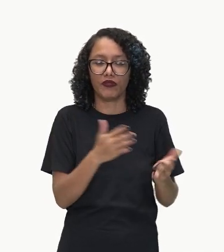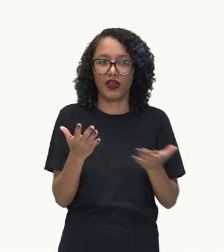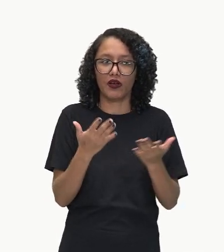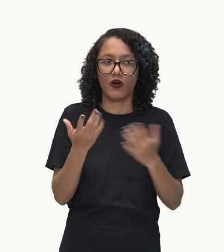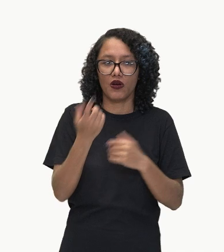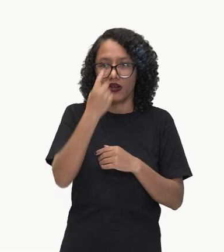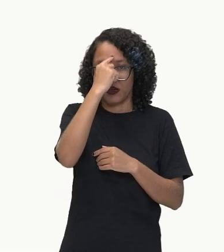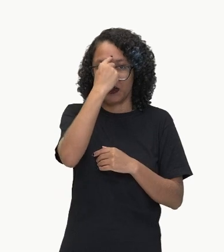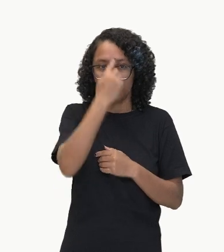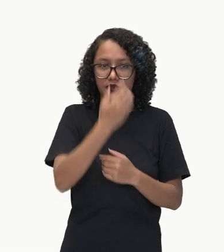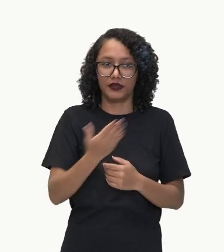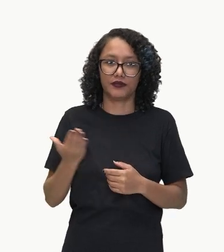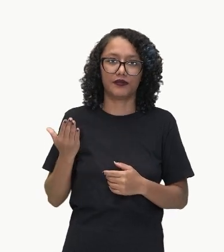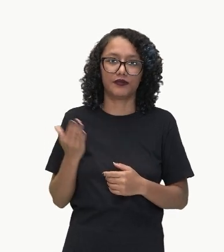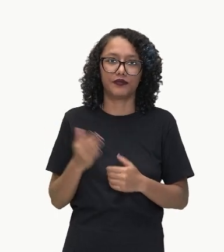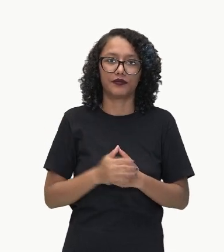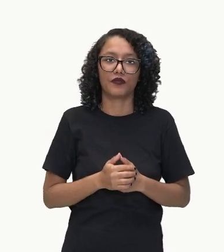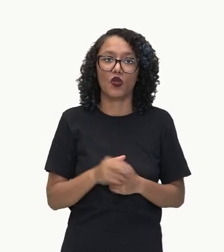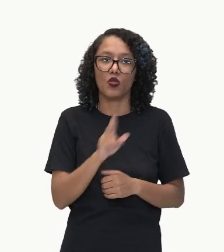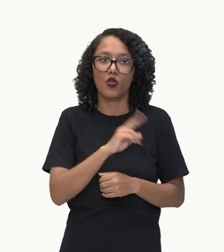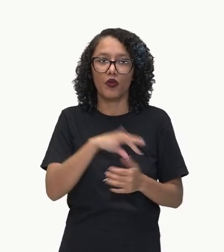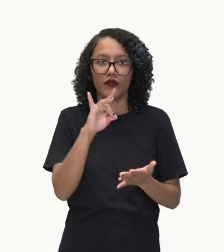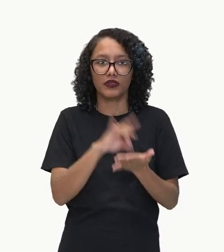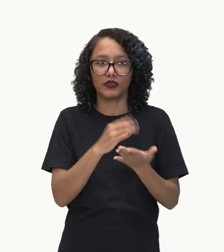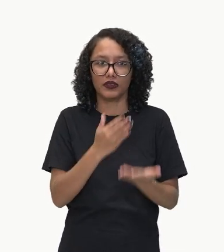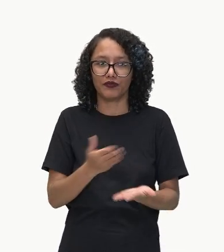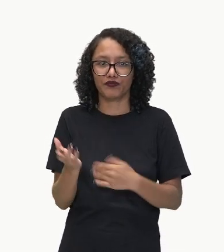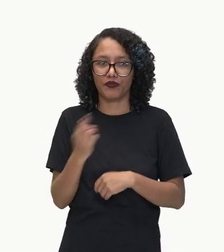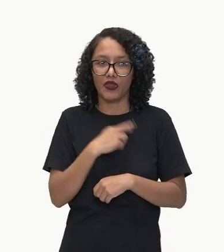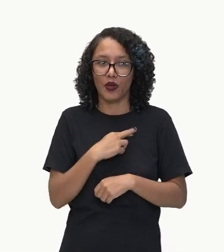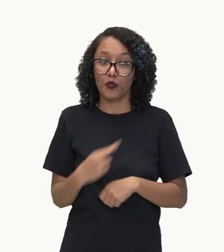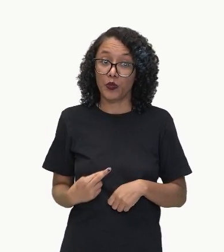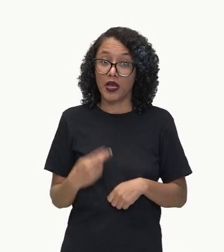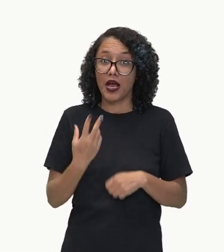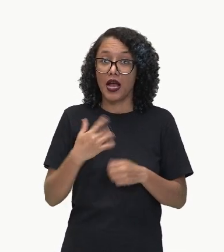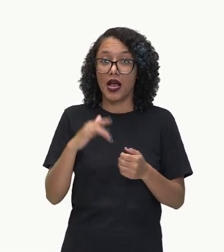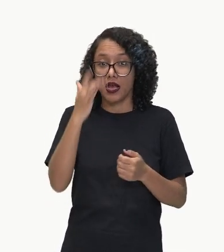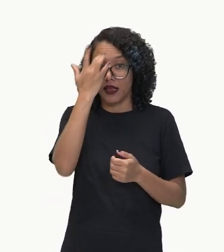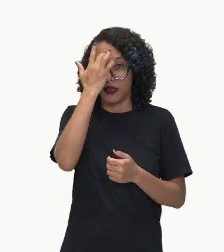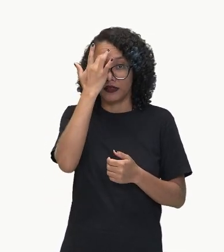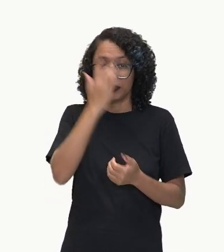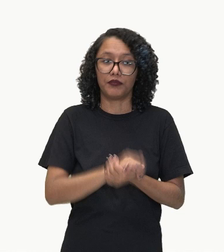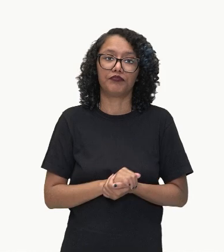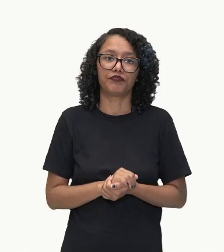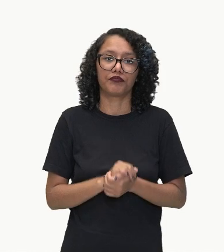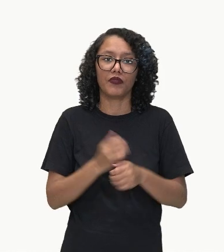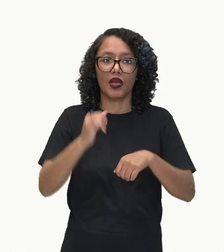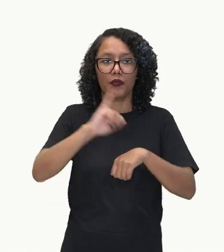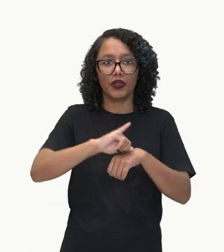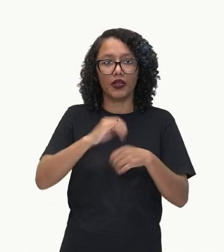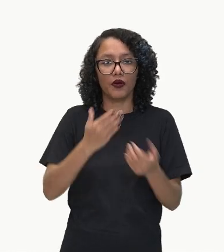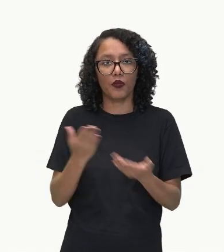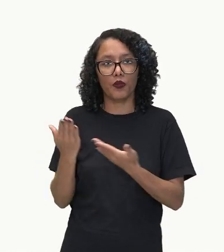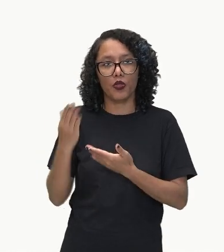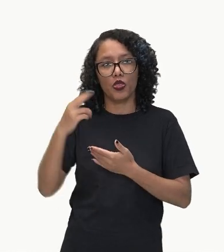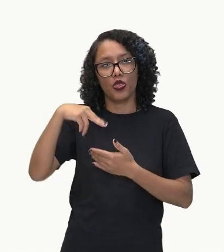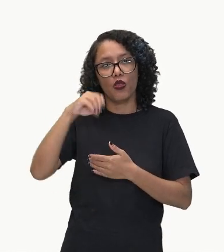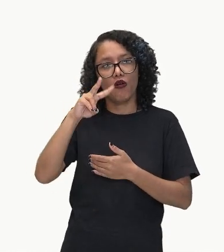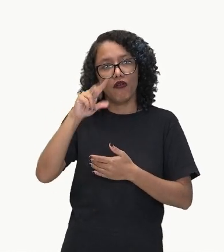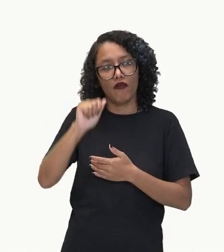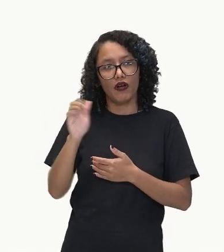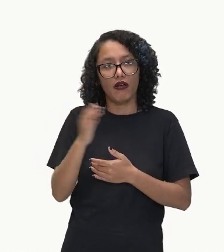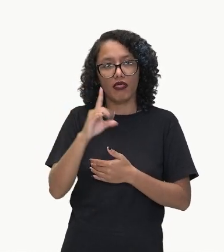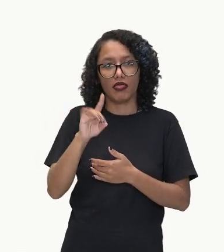Índia. Nome oficial, República da Índia, a capital é Nova Delhi, e aí a